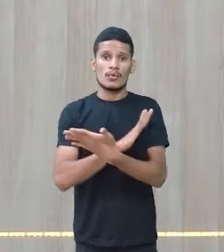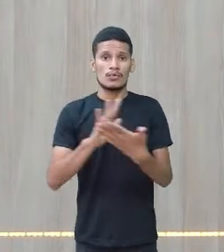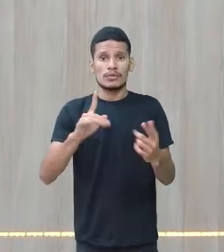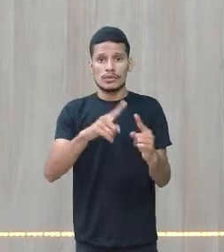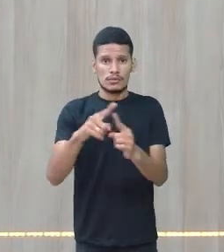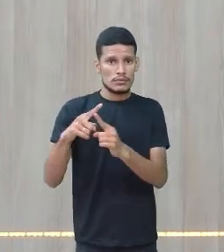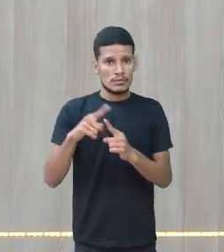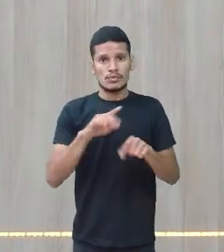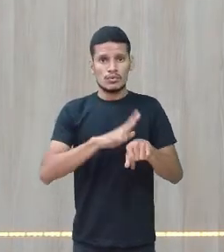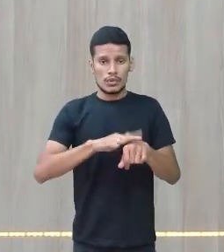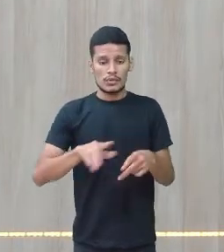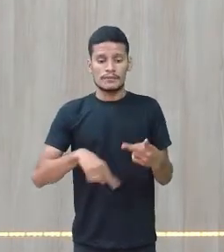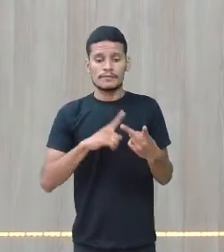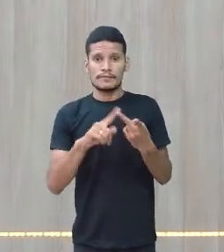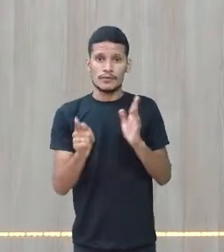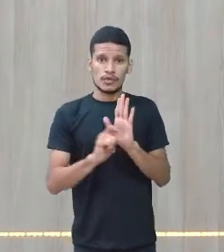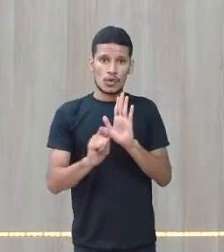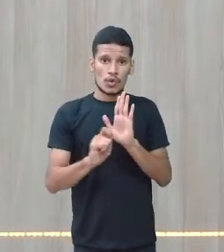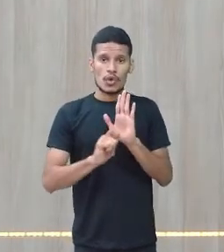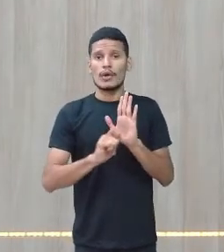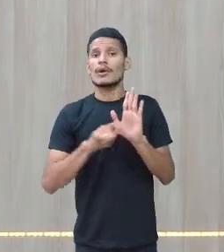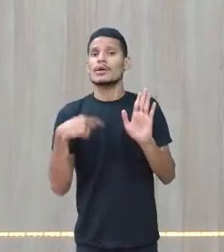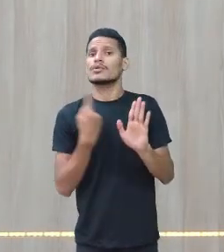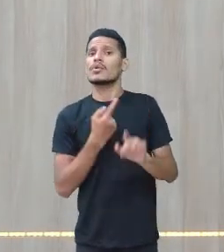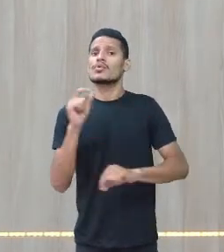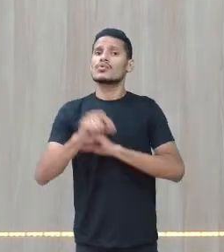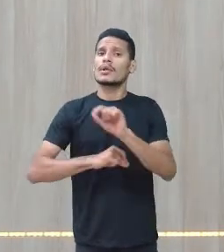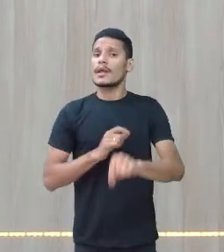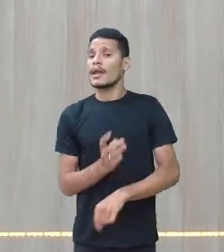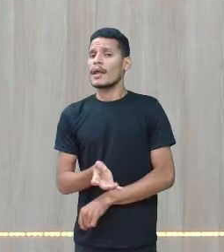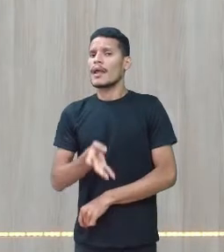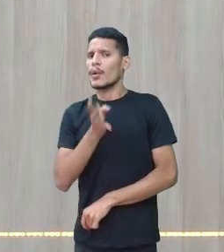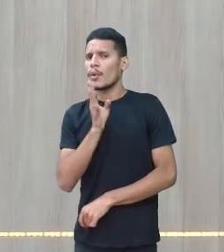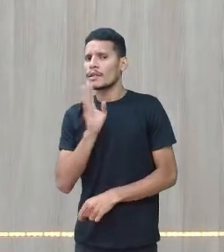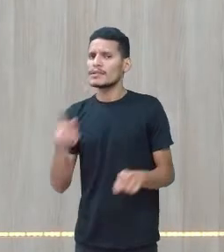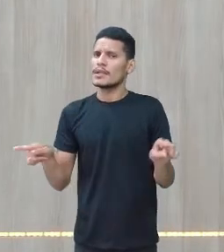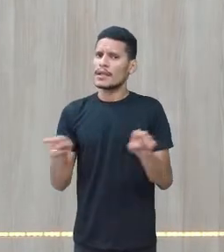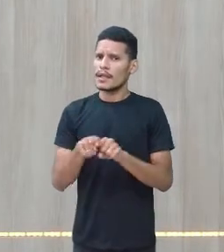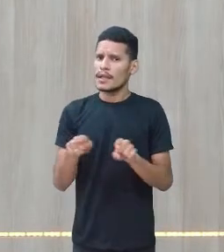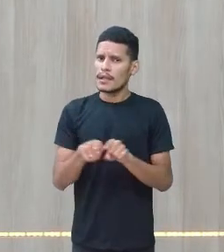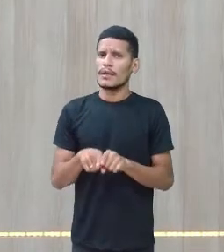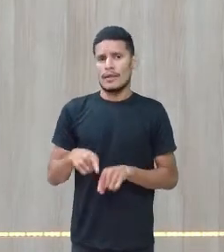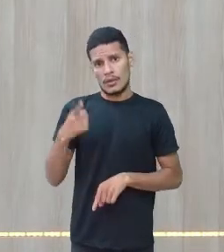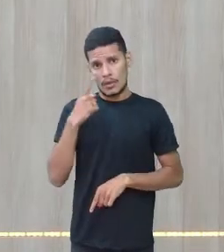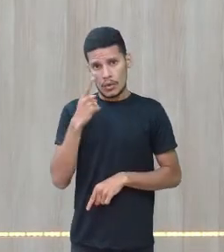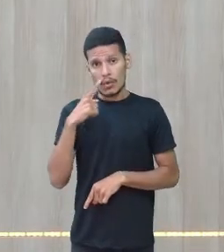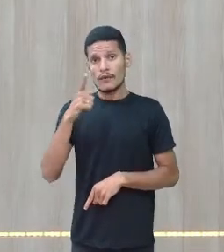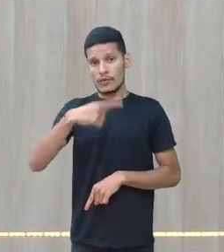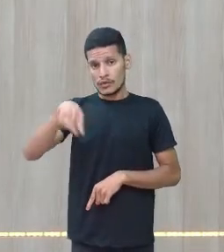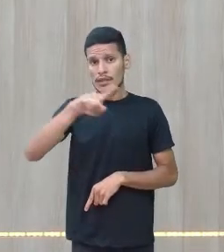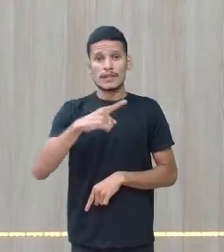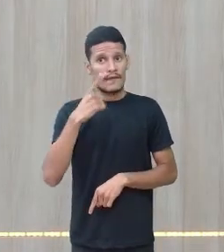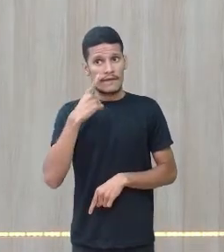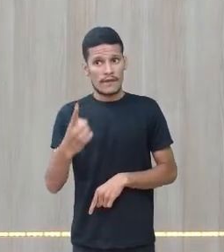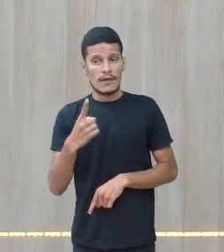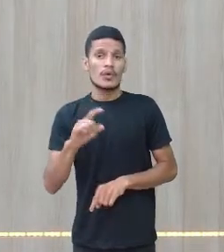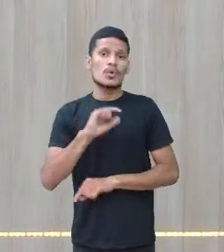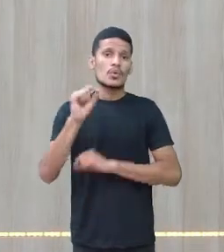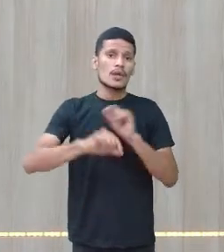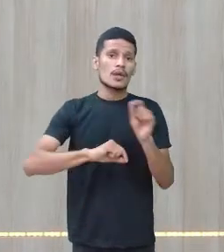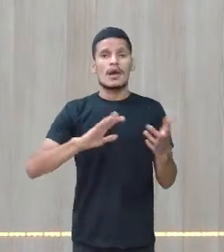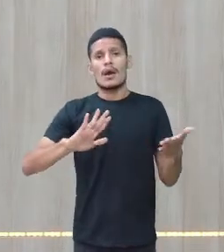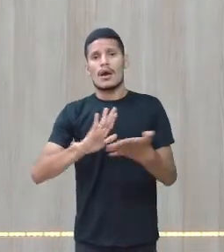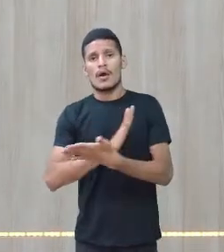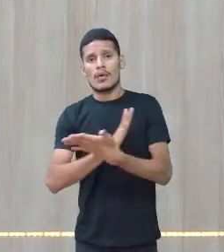em relação das drogas, eu coloquei aí que a gente vai reconhecer. Como assim, professora? Vocês vão ver, a questão aí